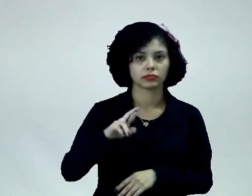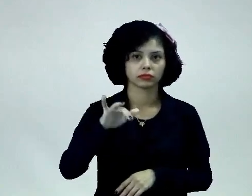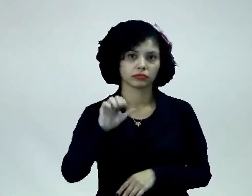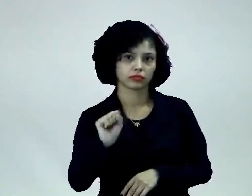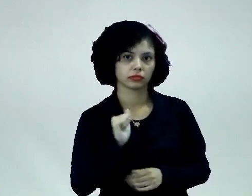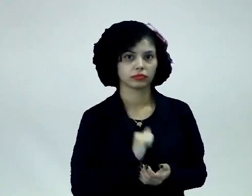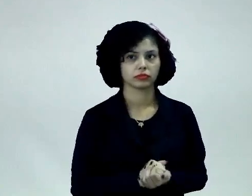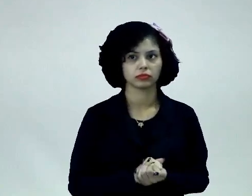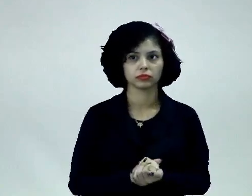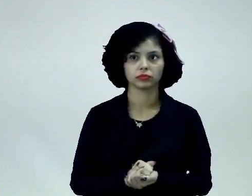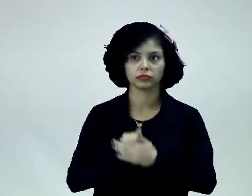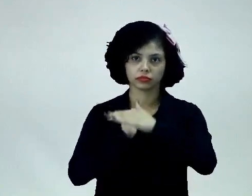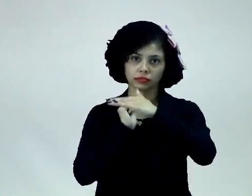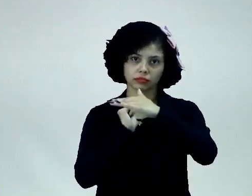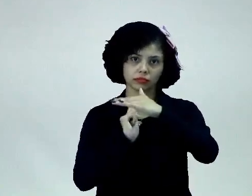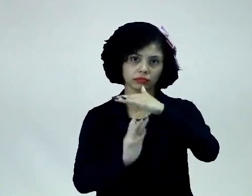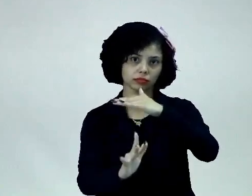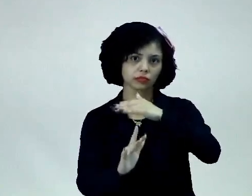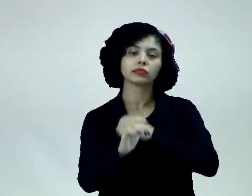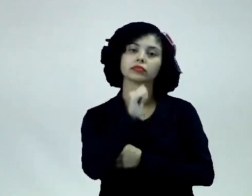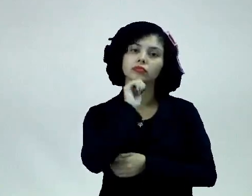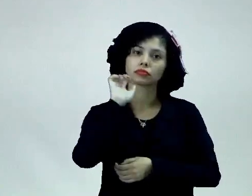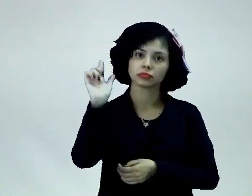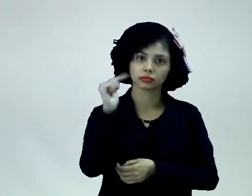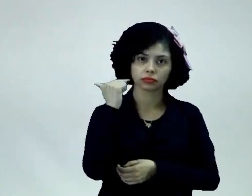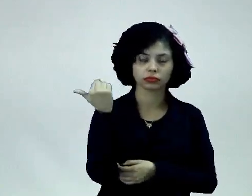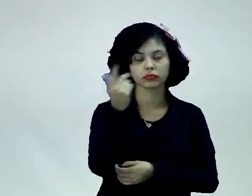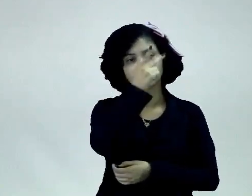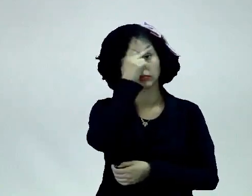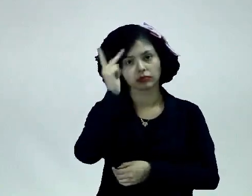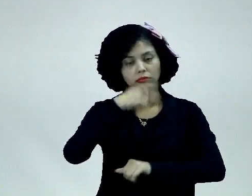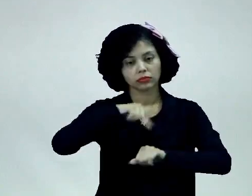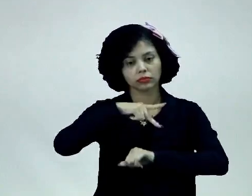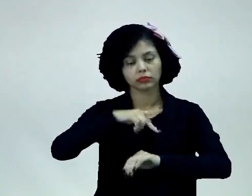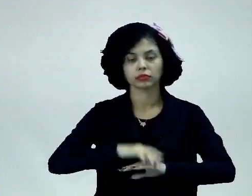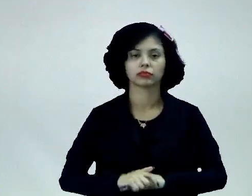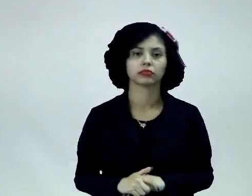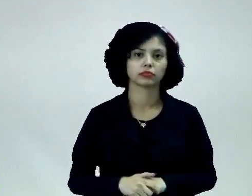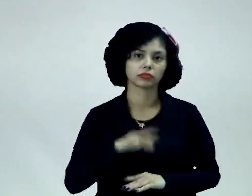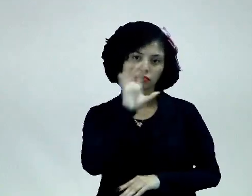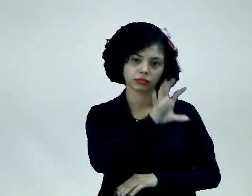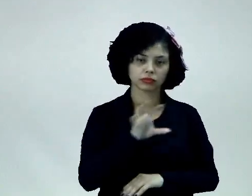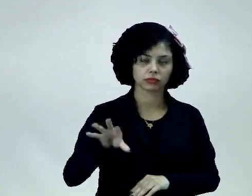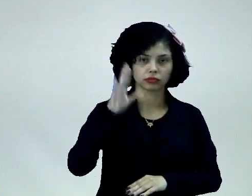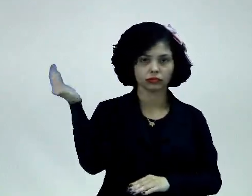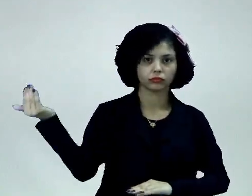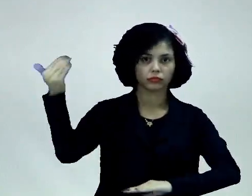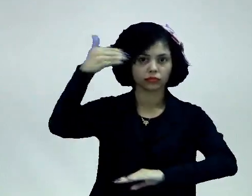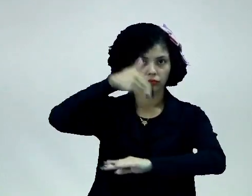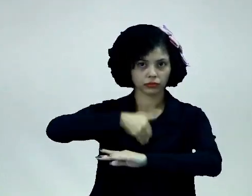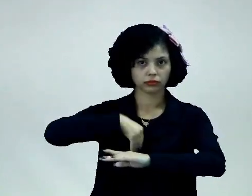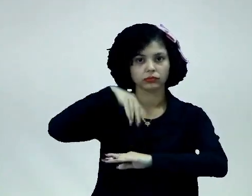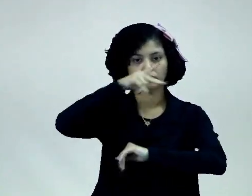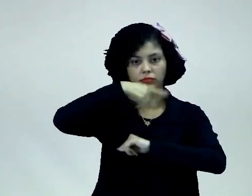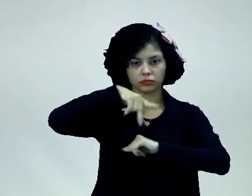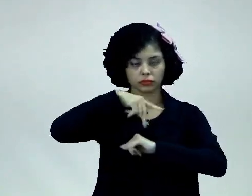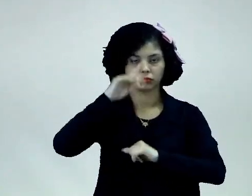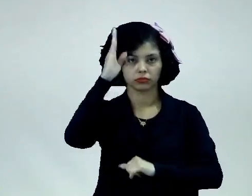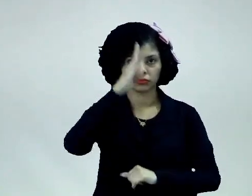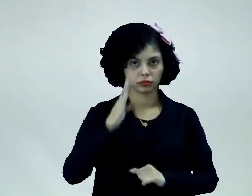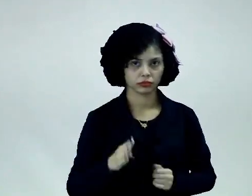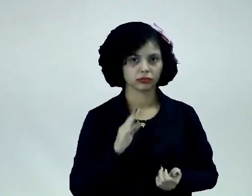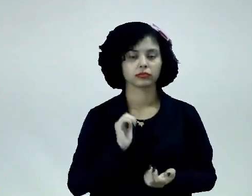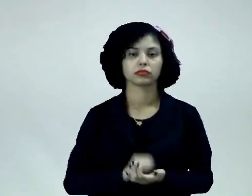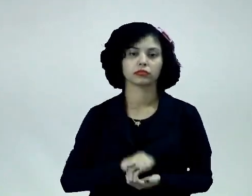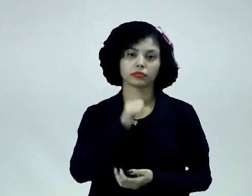etnias. Temos aí os imigrantes, que vieram de outros países e de outras regiões também aí para dentro do nosso país. Então é muito importante